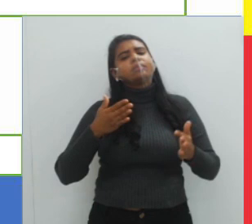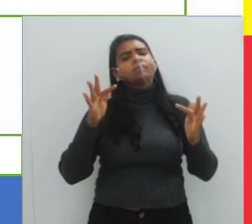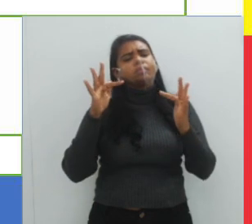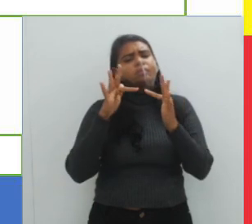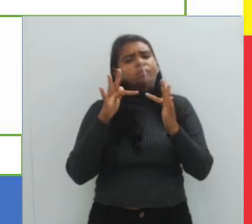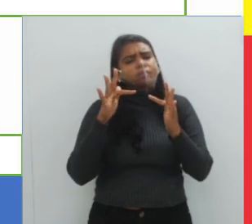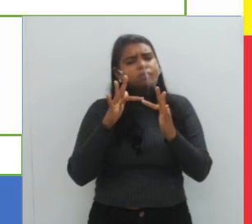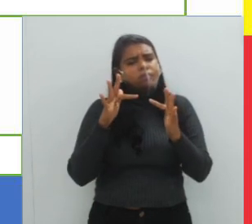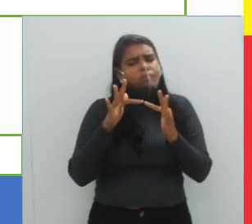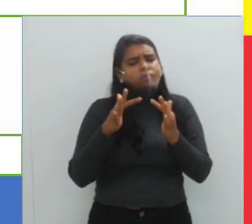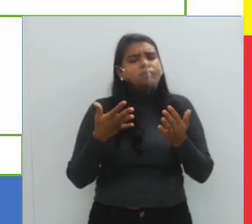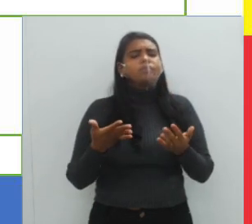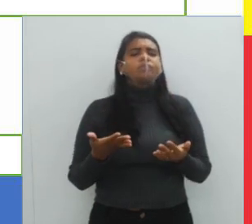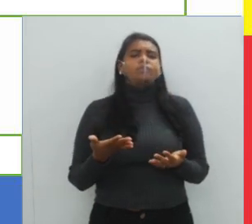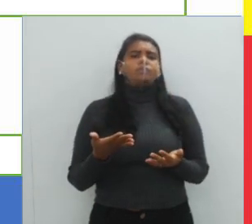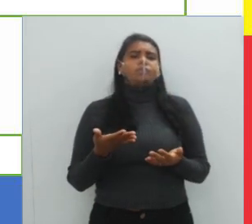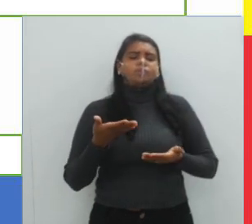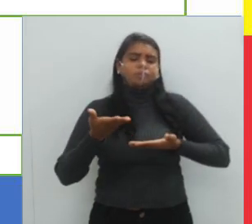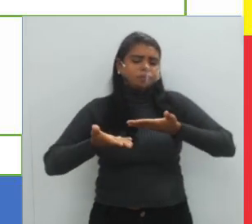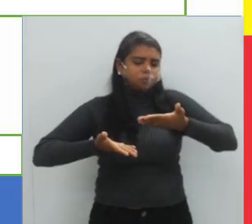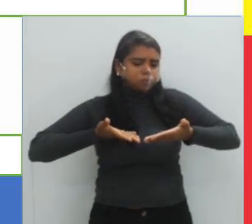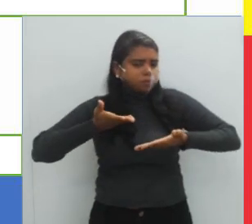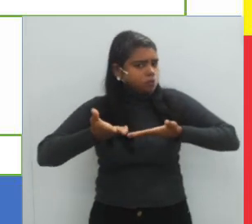de aproximação do adepto,